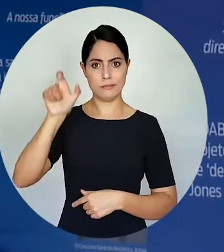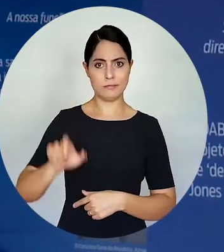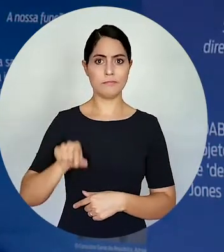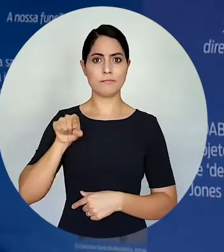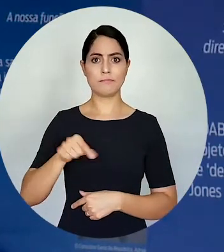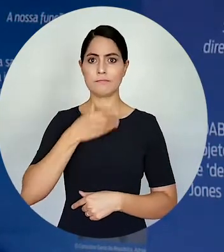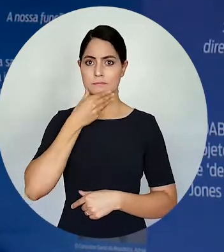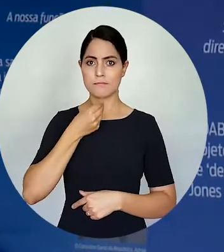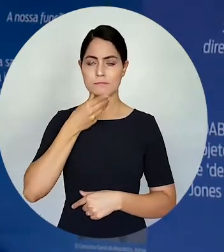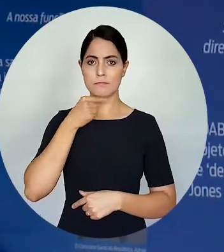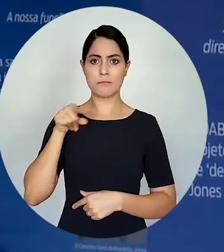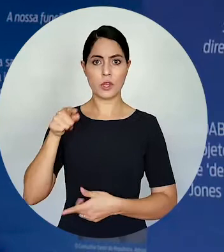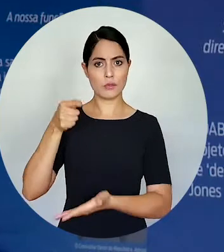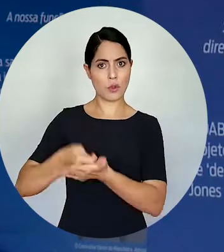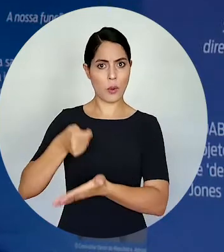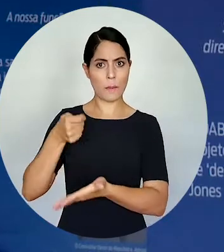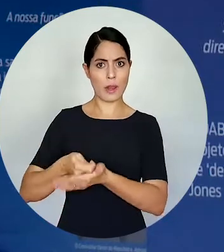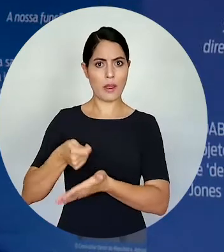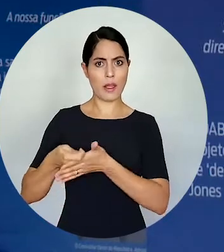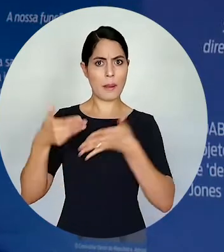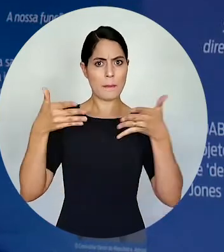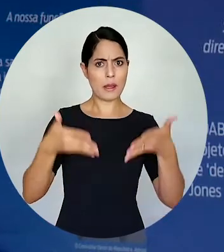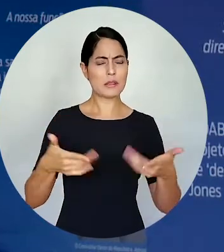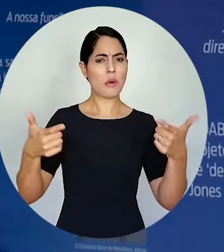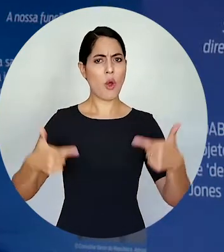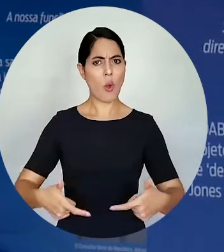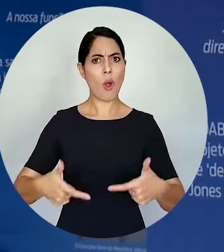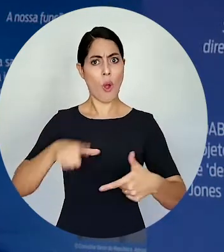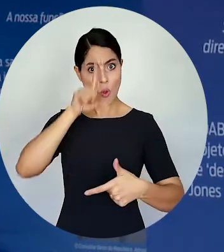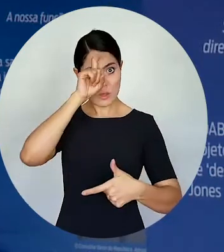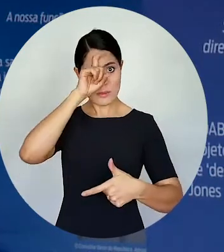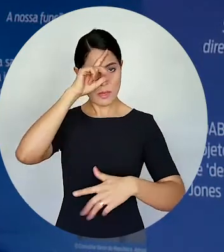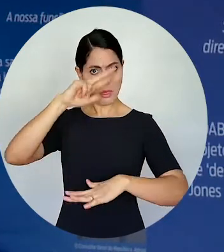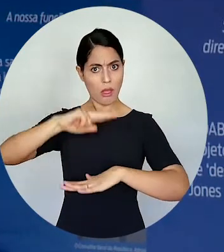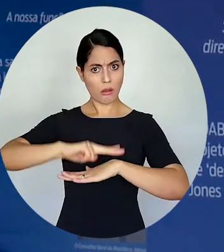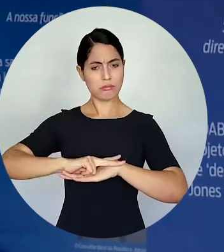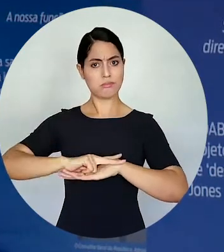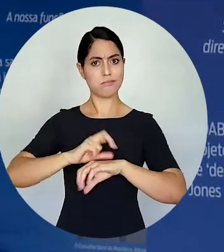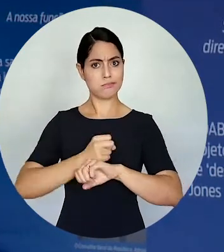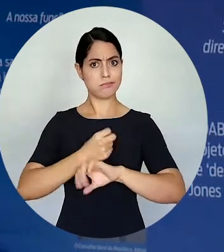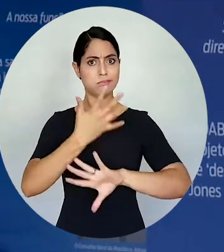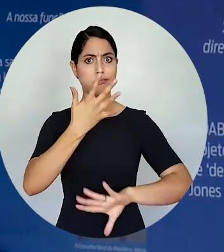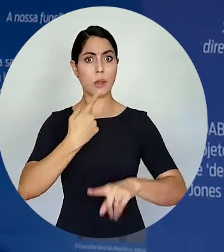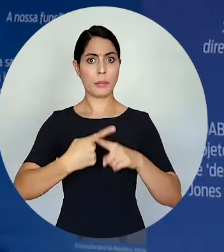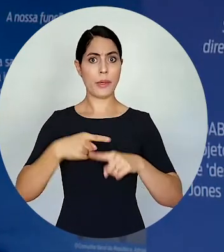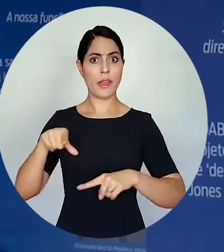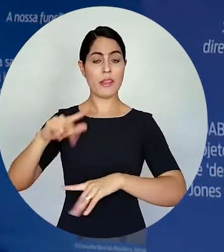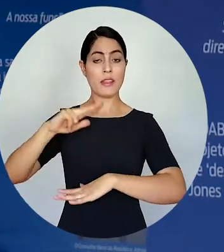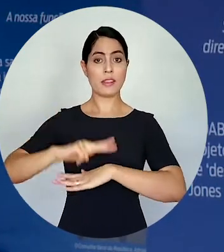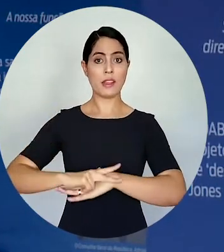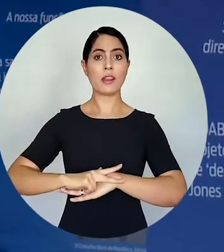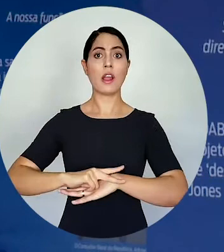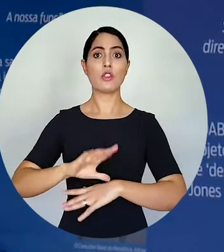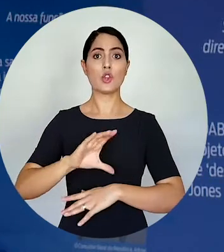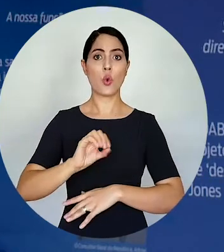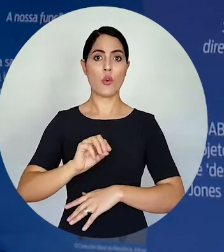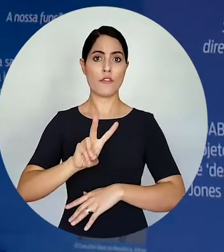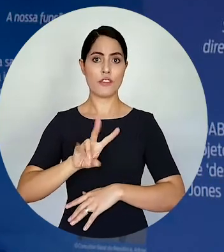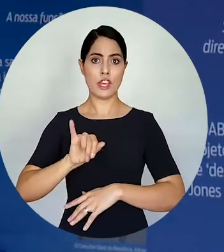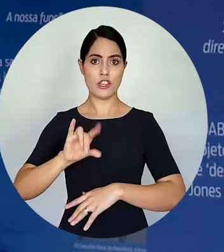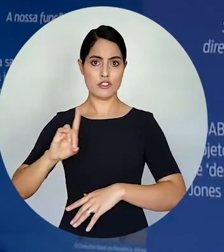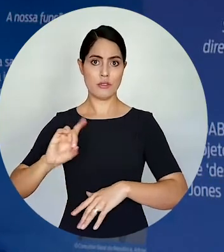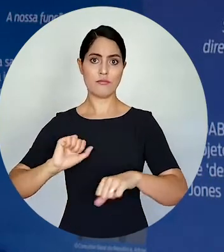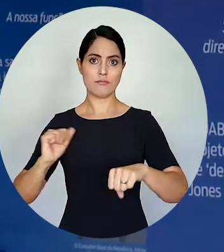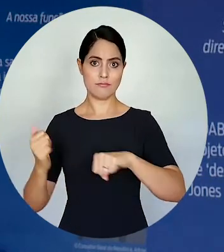a participar de uma audiência telepresencial no leito de um hospital, já que estava internado pela